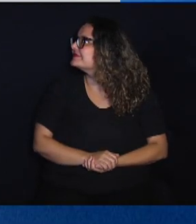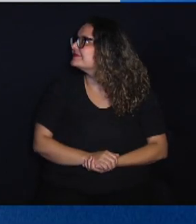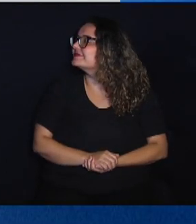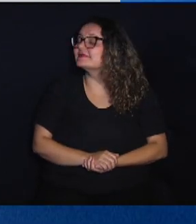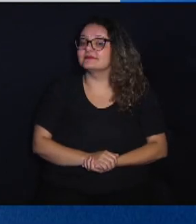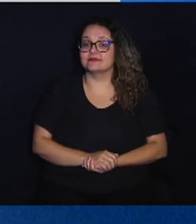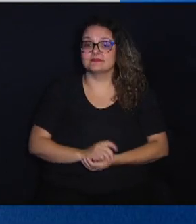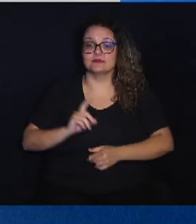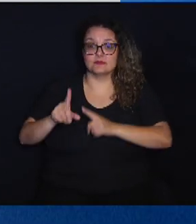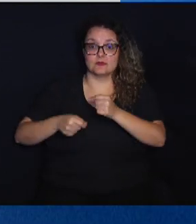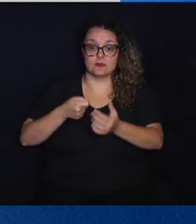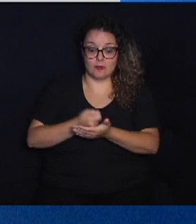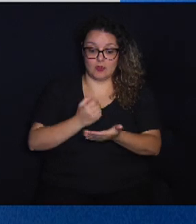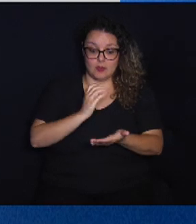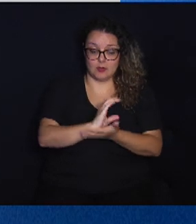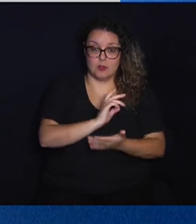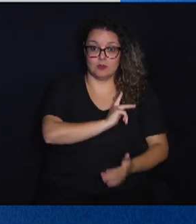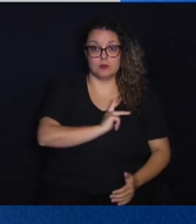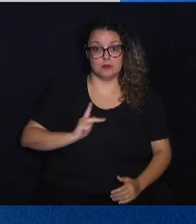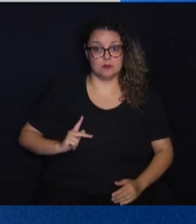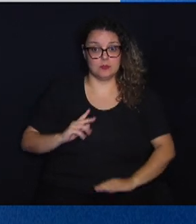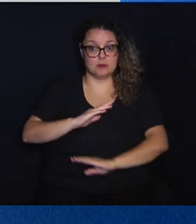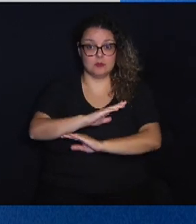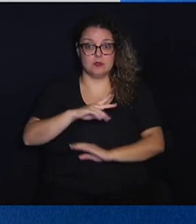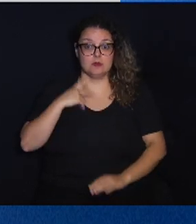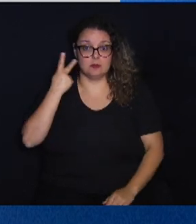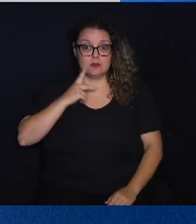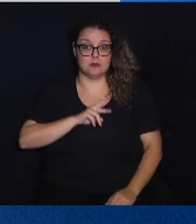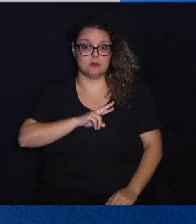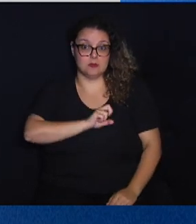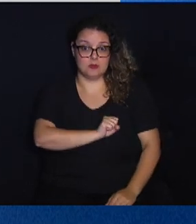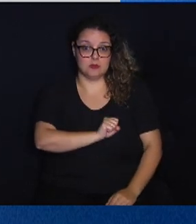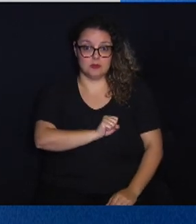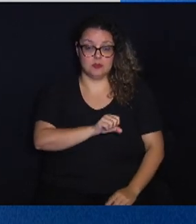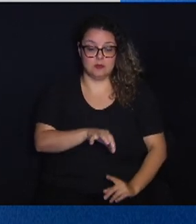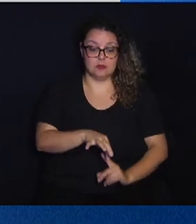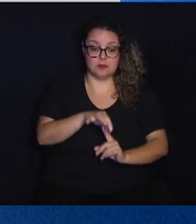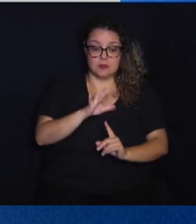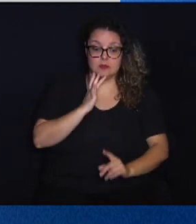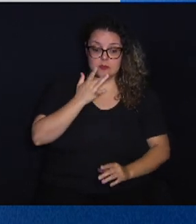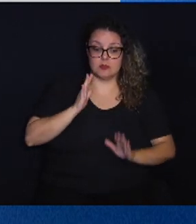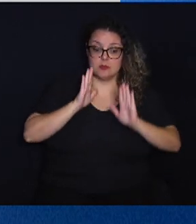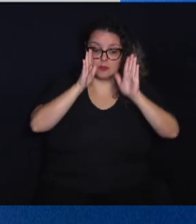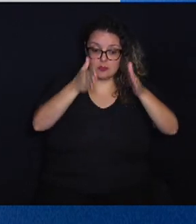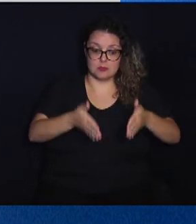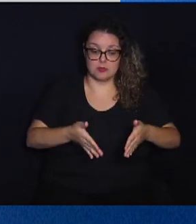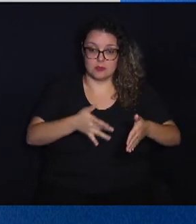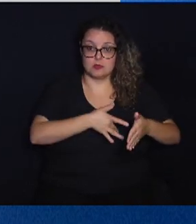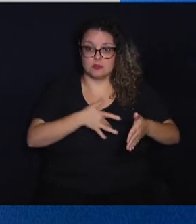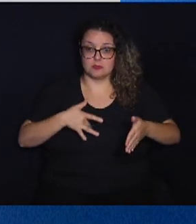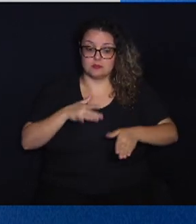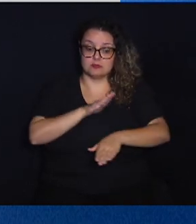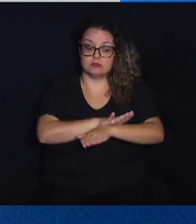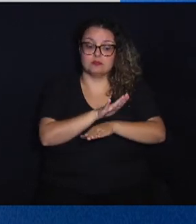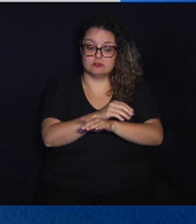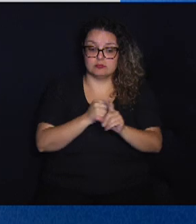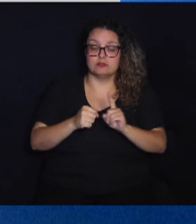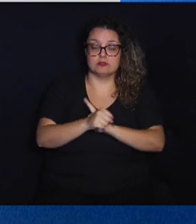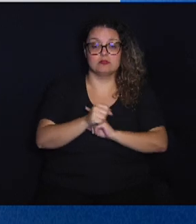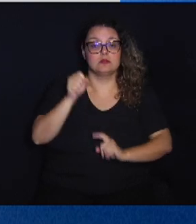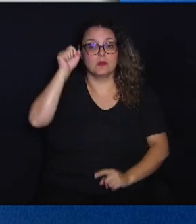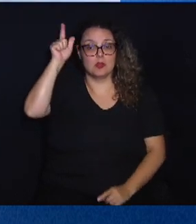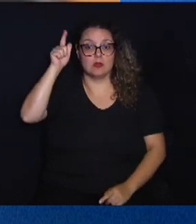Emendas impositivas. Presidente da Câmara, vereador Luiz Rossini, prioriza saúde, assistência social, cultura